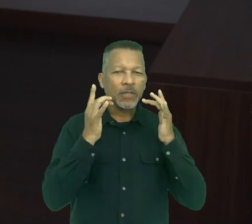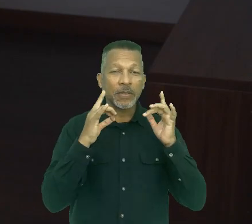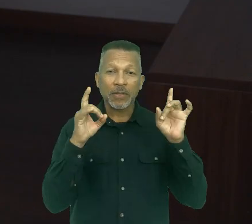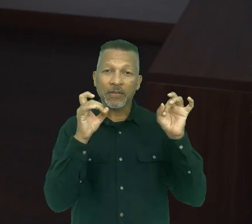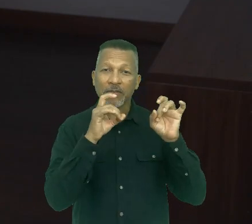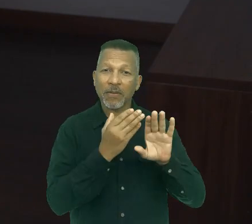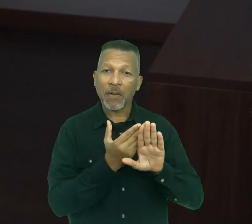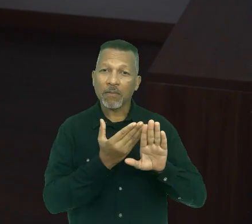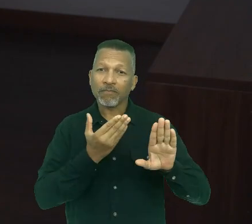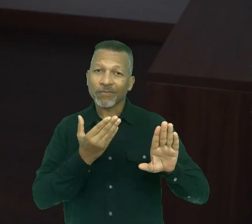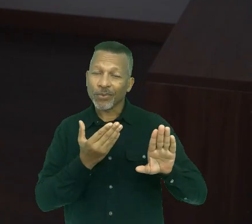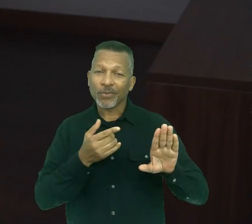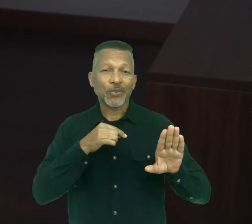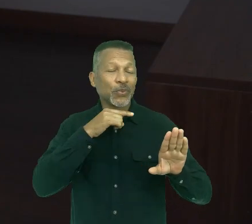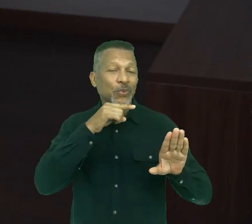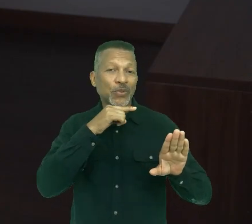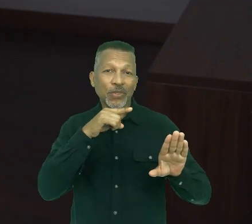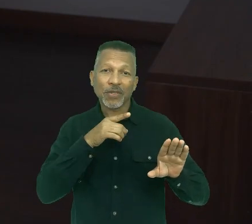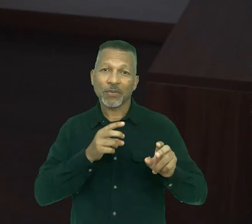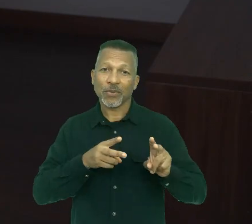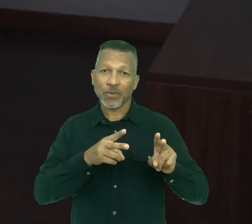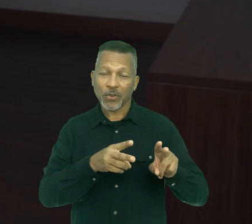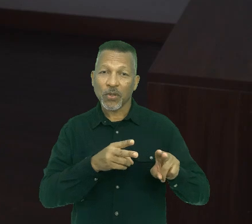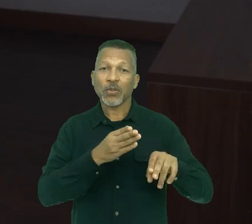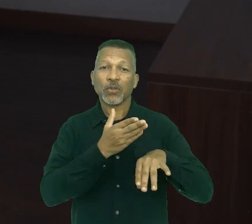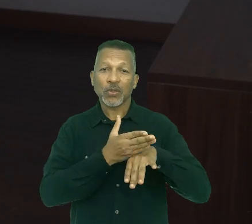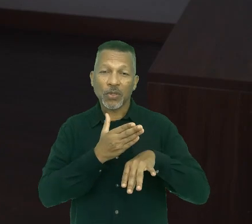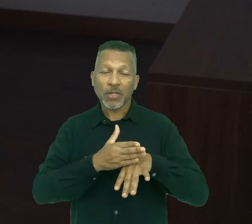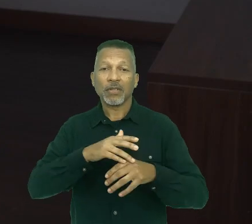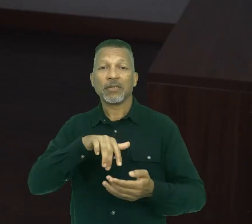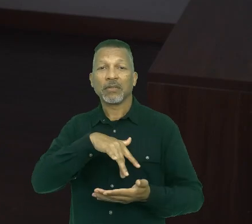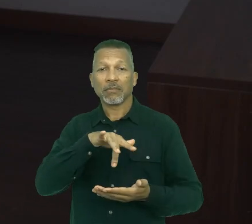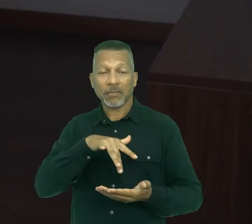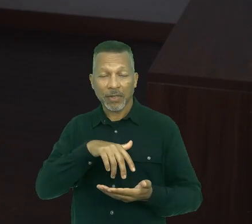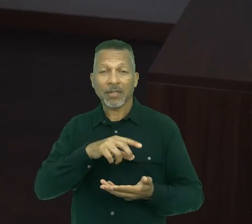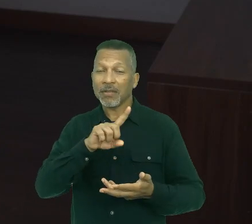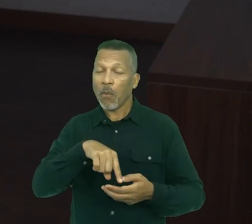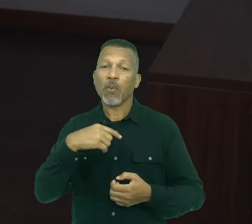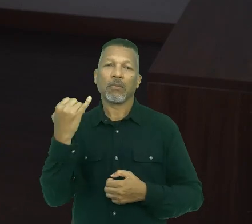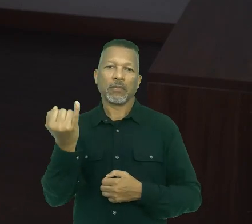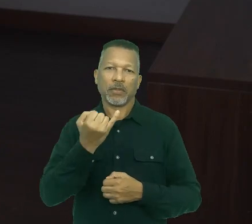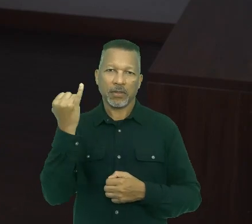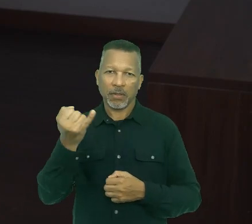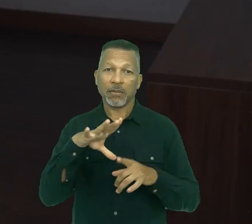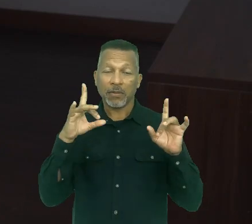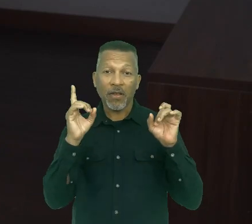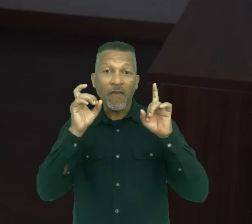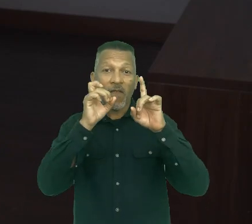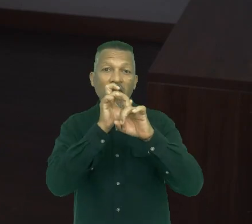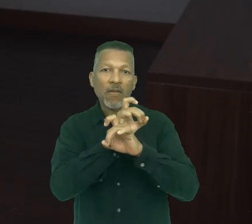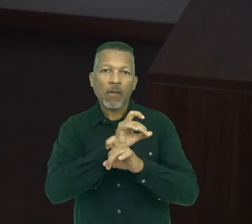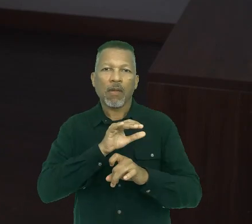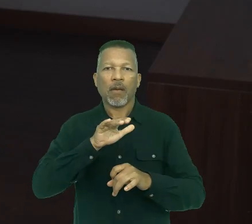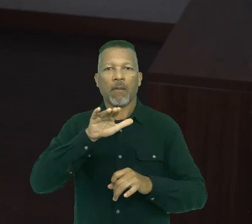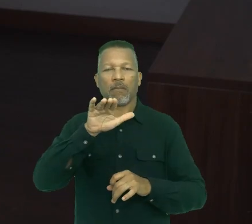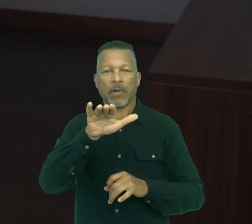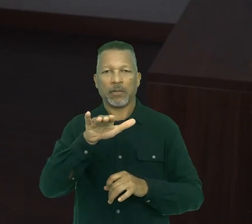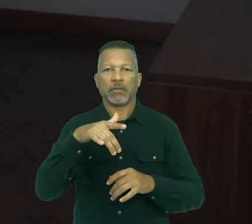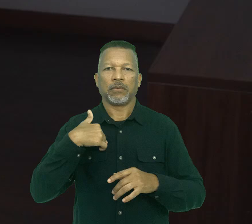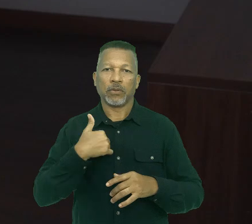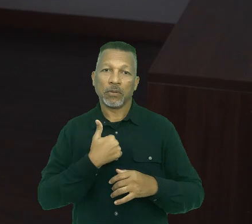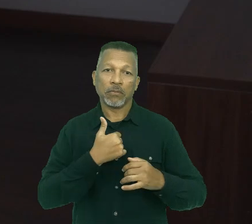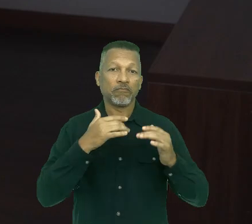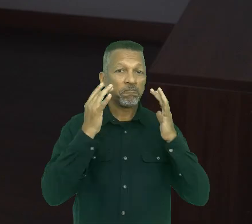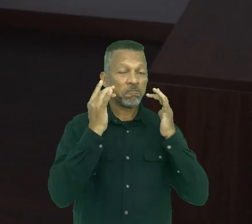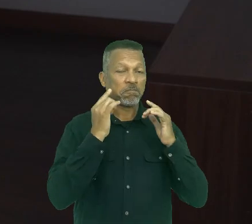dificuldade de não conseguir manter os ensaios de dança, que são muito importantes. São mais complexos e mais perdurantes do que o do